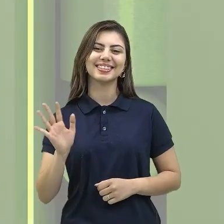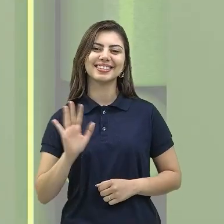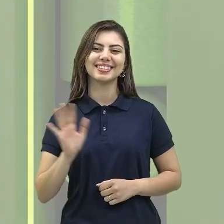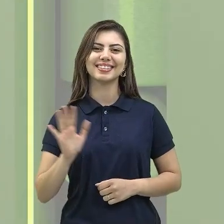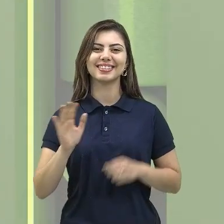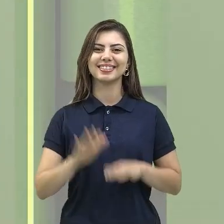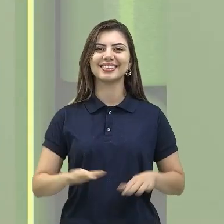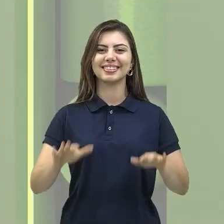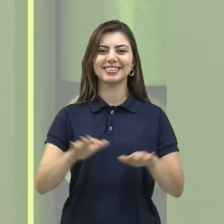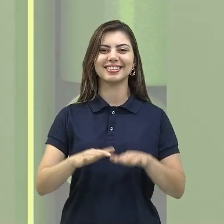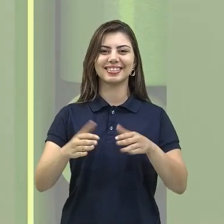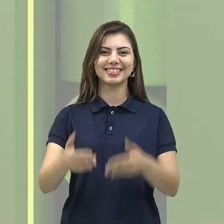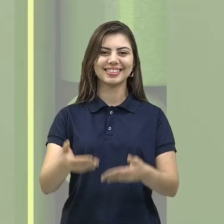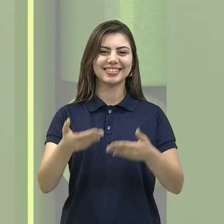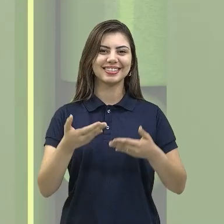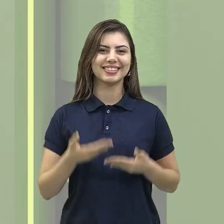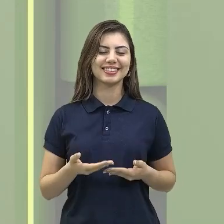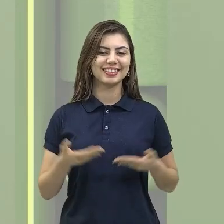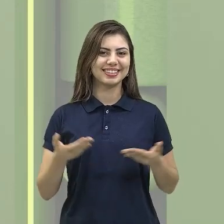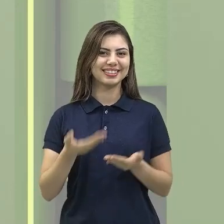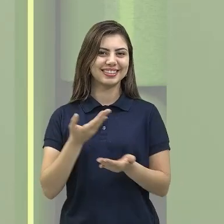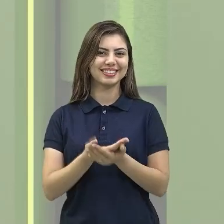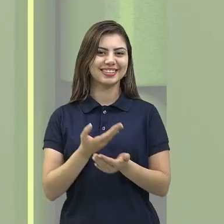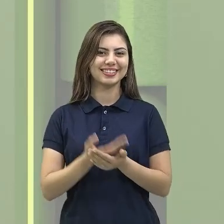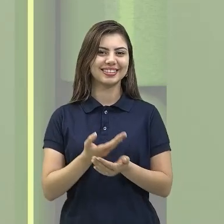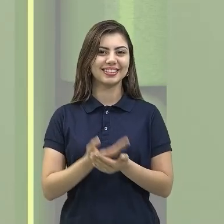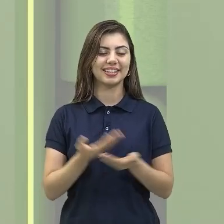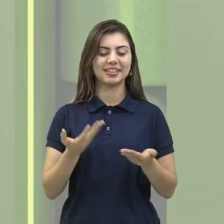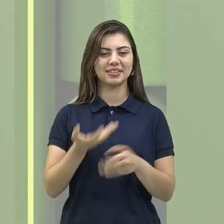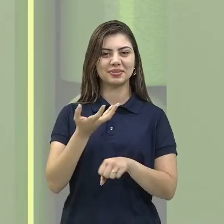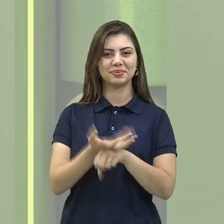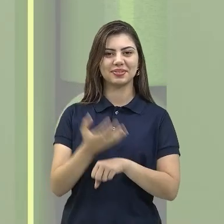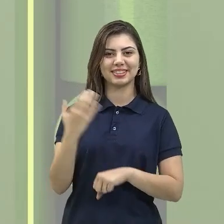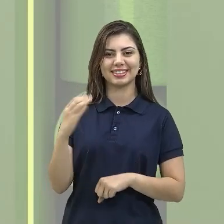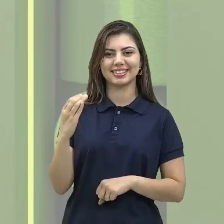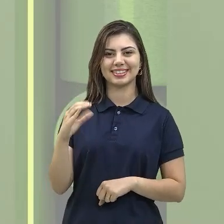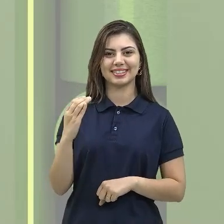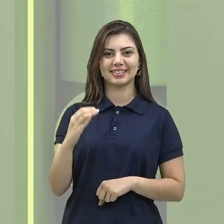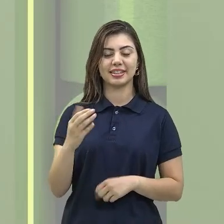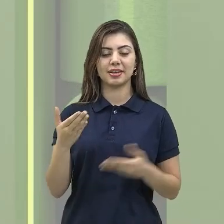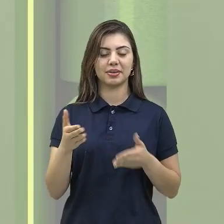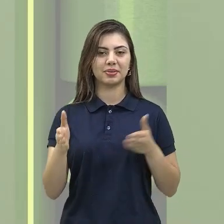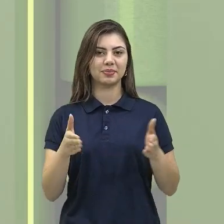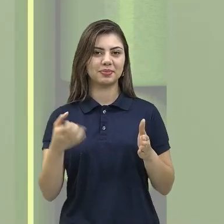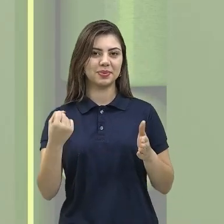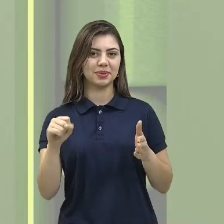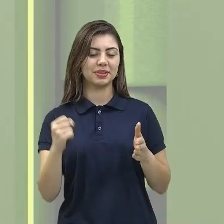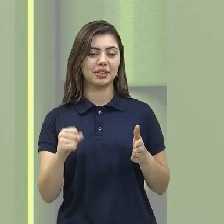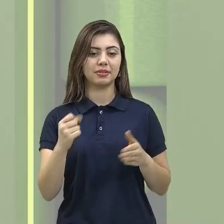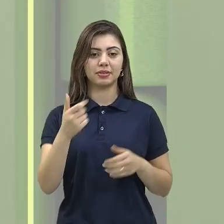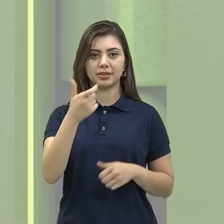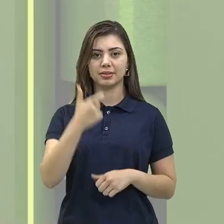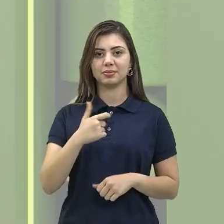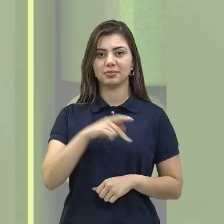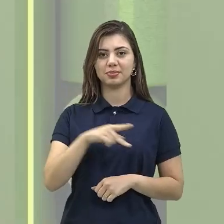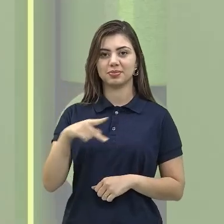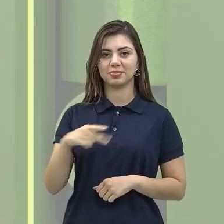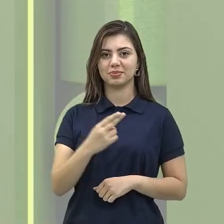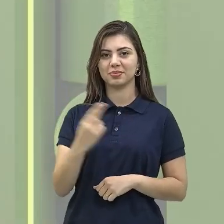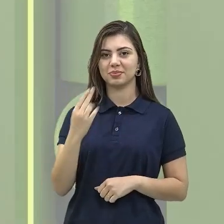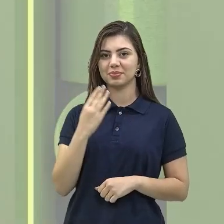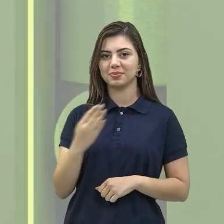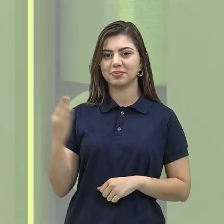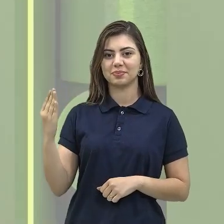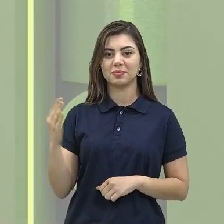Olá, sejam todos bem-vindos para a nossa aula, do componente de ciências da 8ª etapa. Eu sou a professora Érica